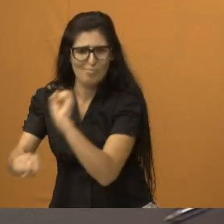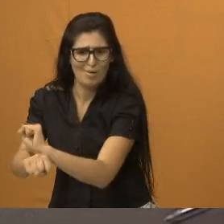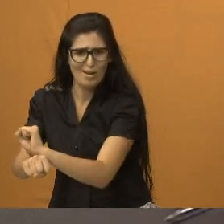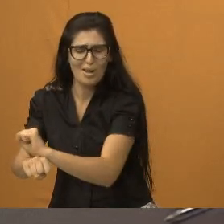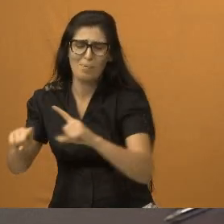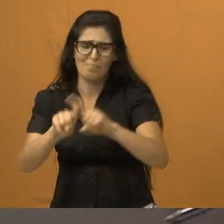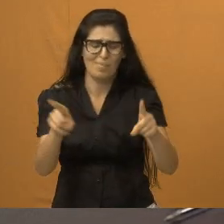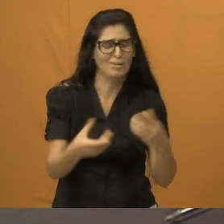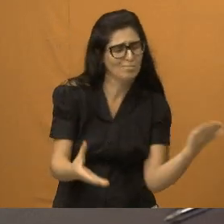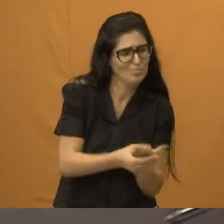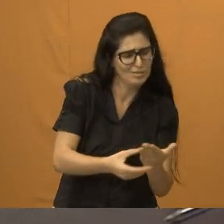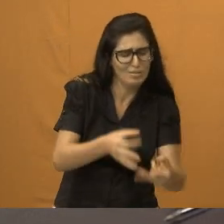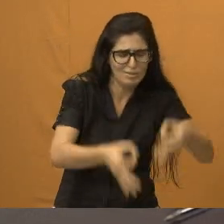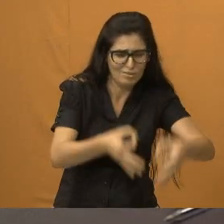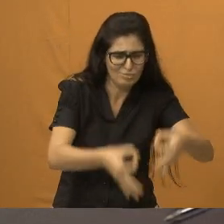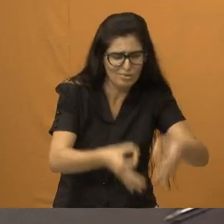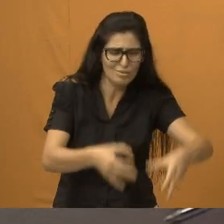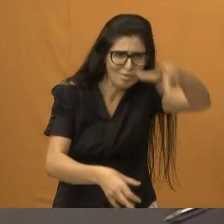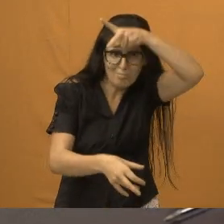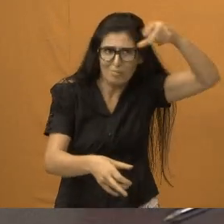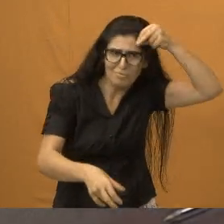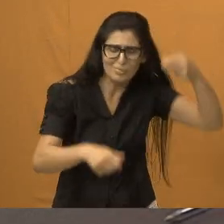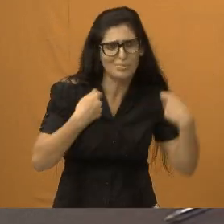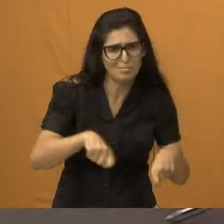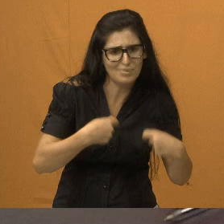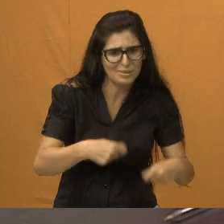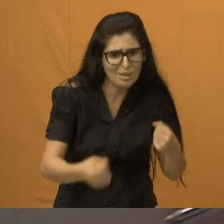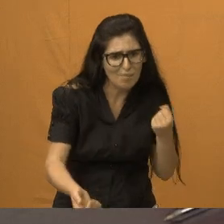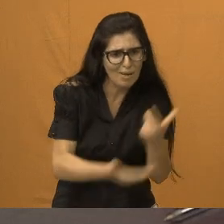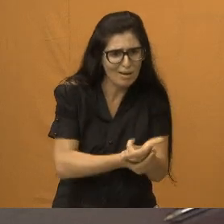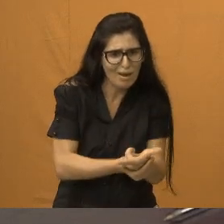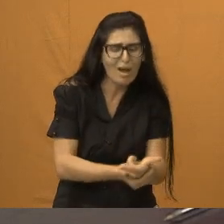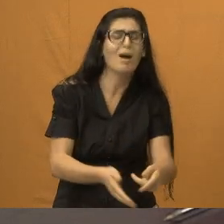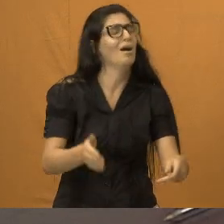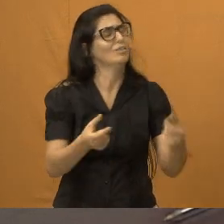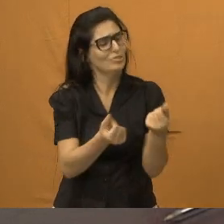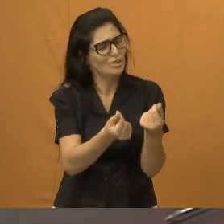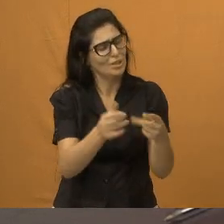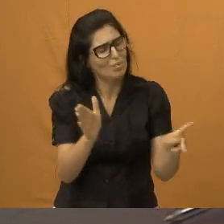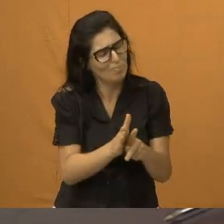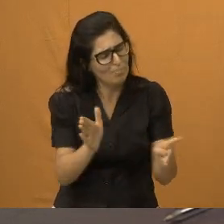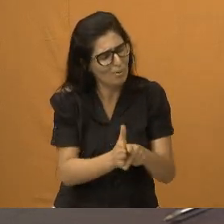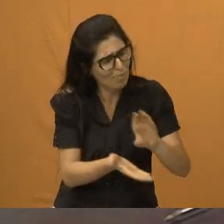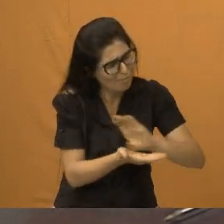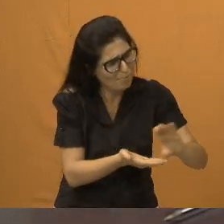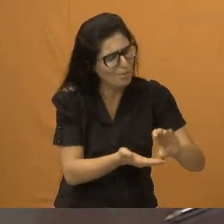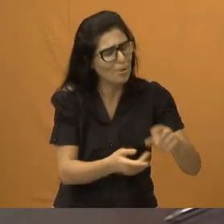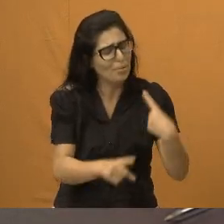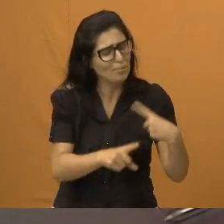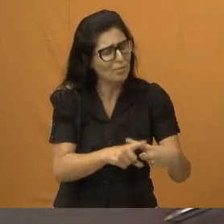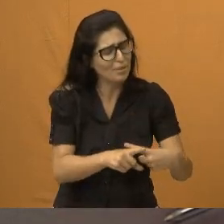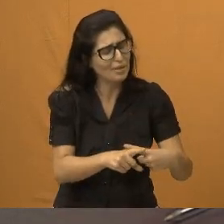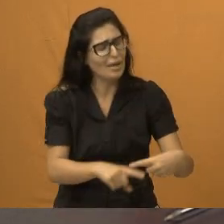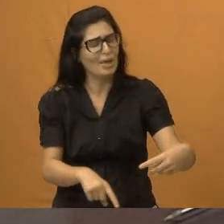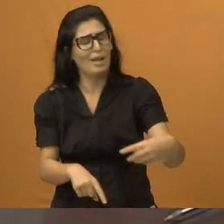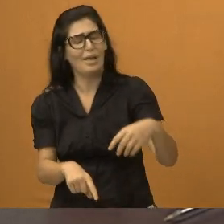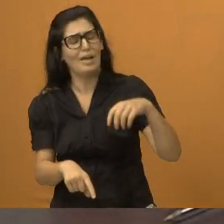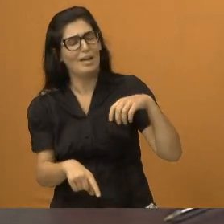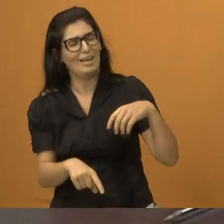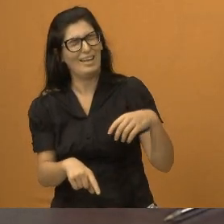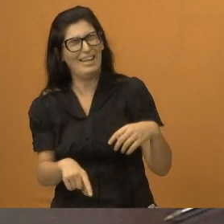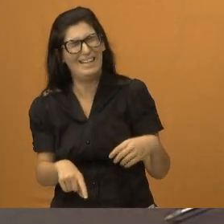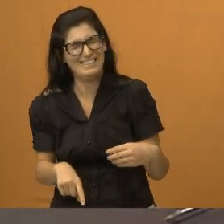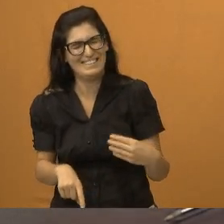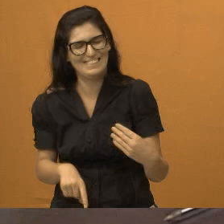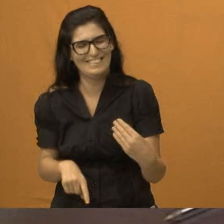processos judiciais que a prefeitura tem que arcar com dinheiro próprio por conta do Estado e do governo federal, muitas